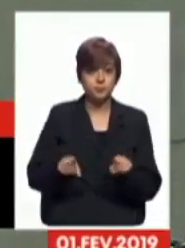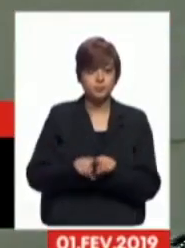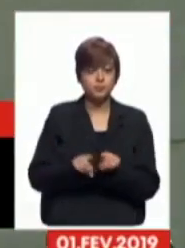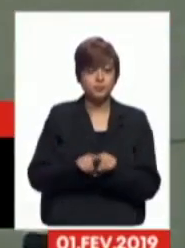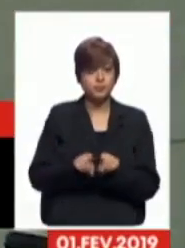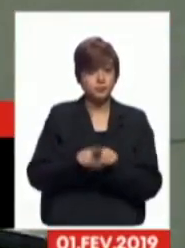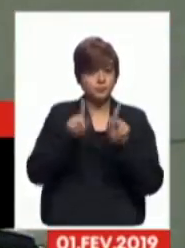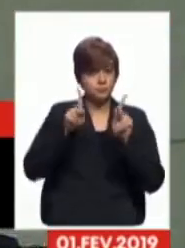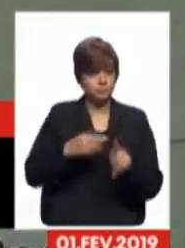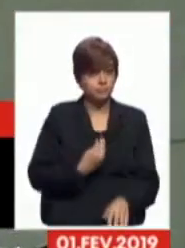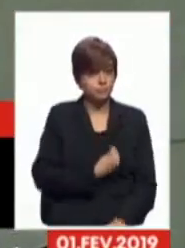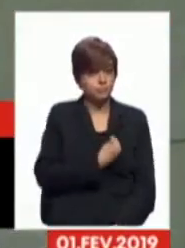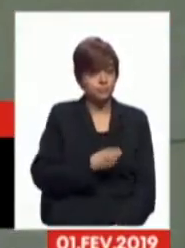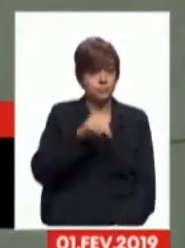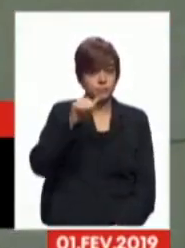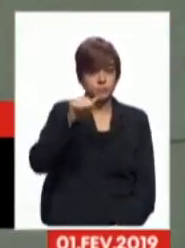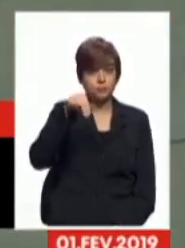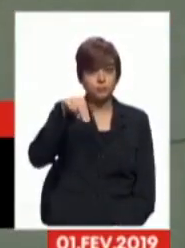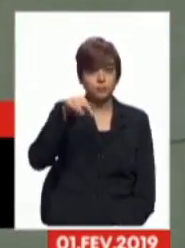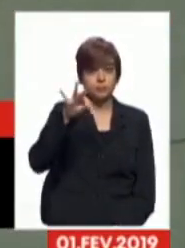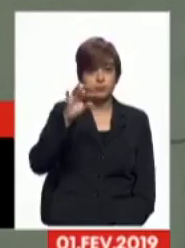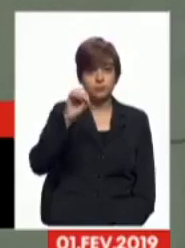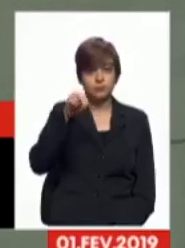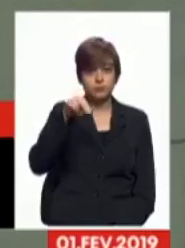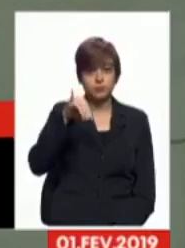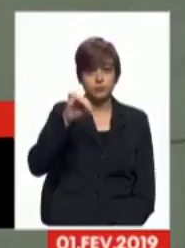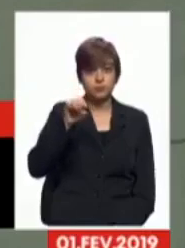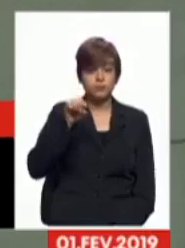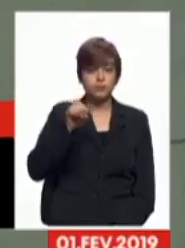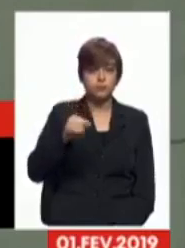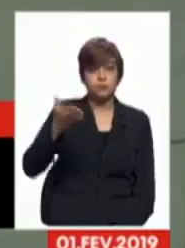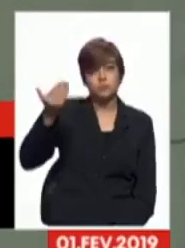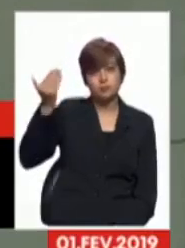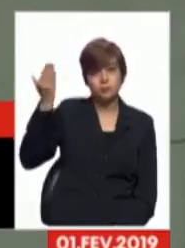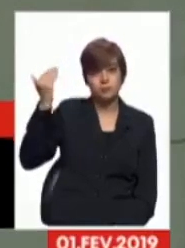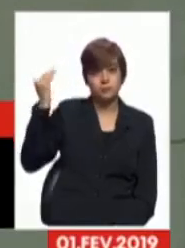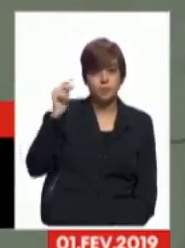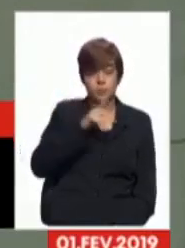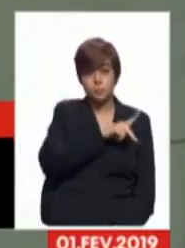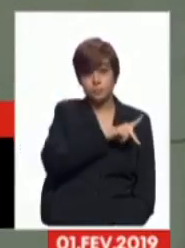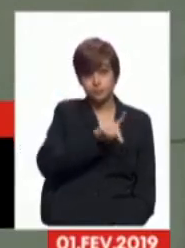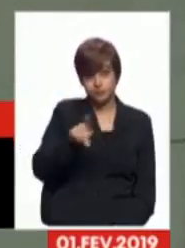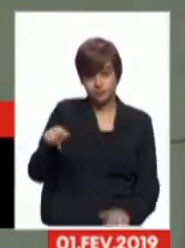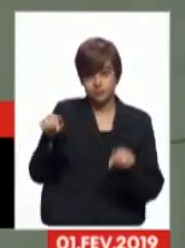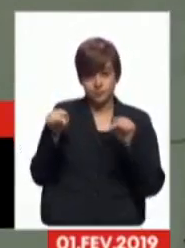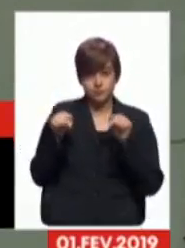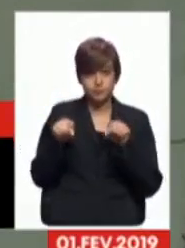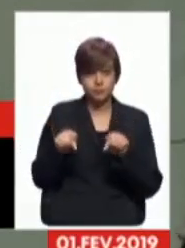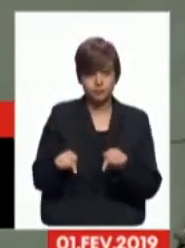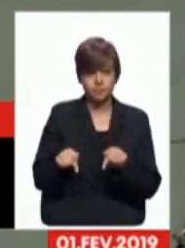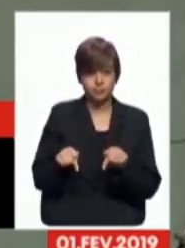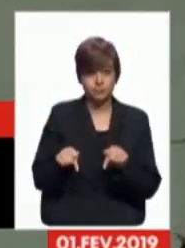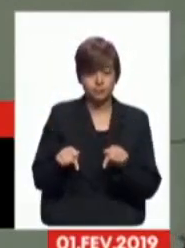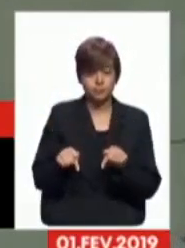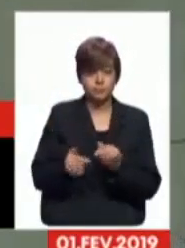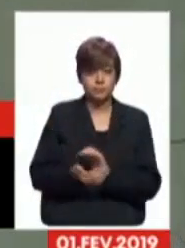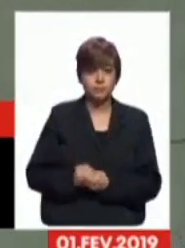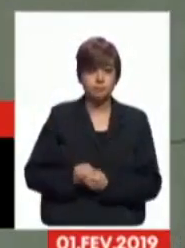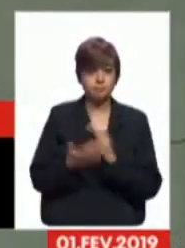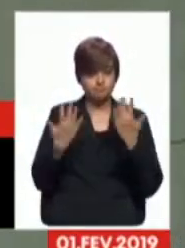solenidade do Sr. Antônio Júlio, ele que foi presidente desta Casa Legislativa e na condição...